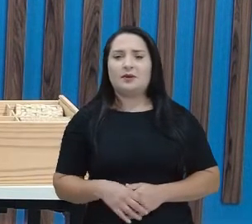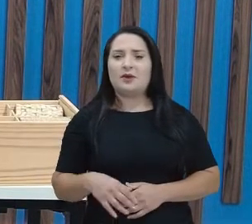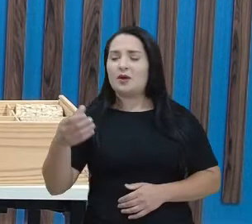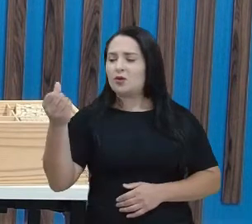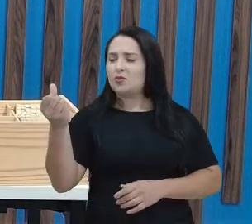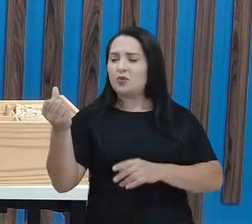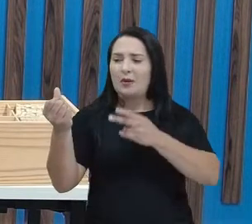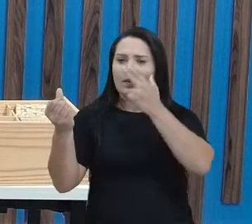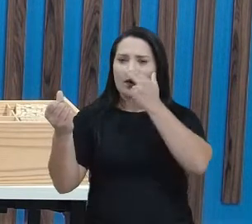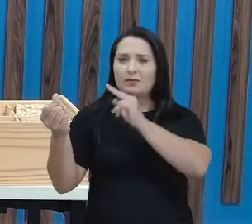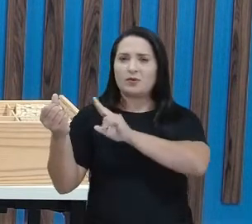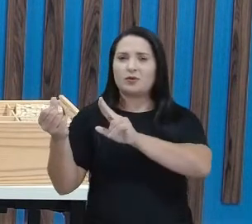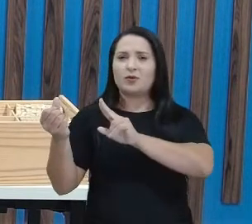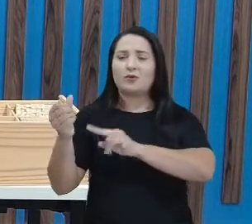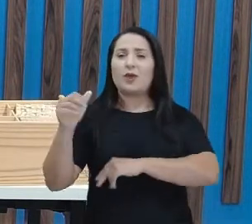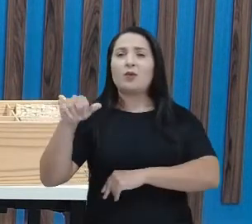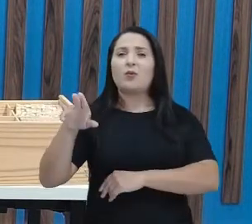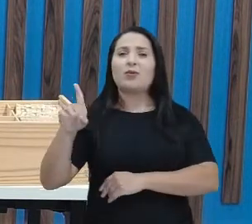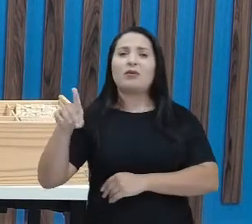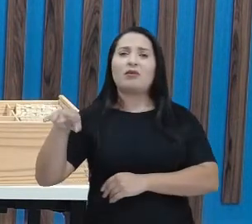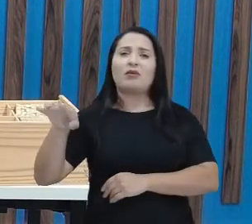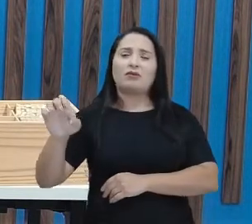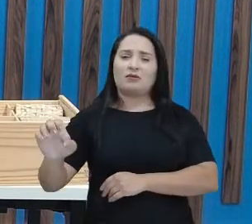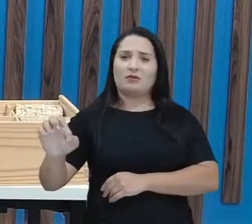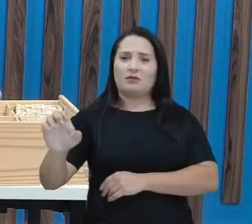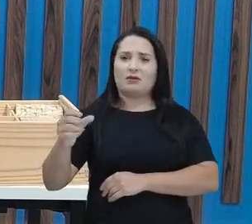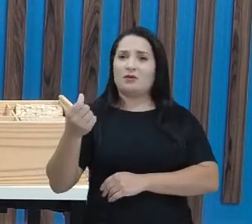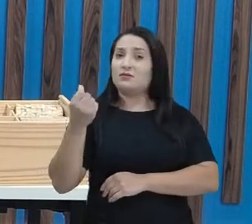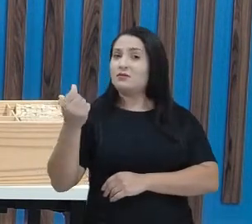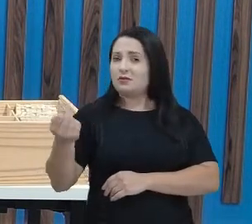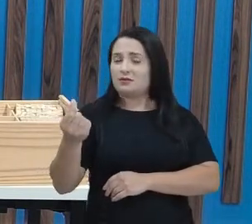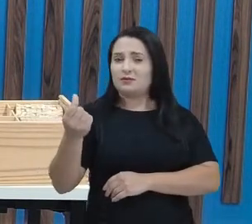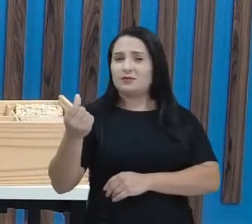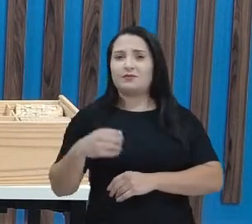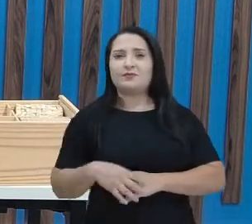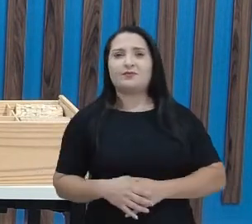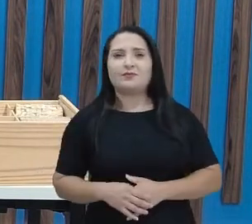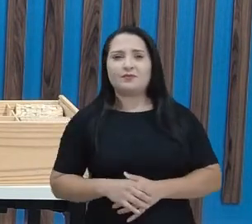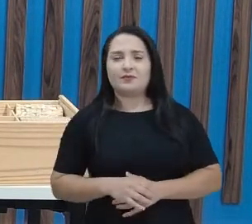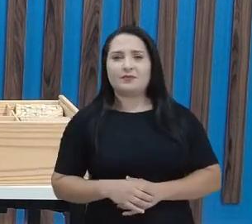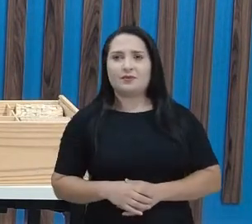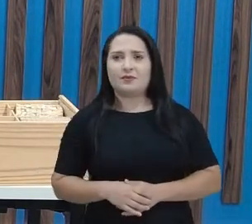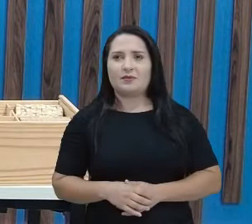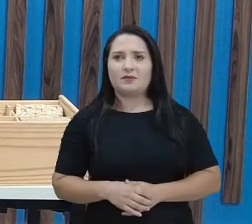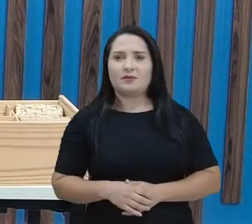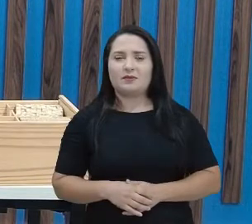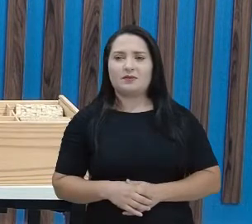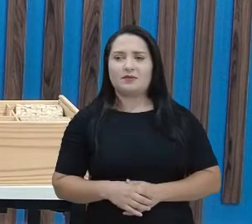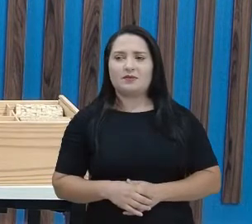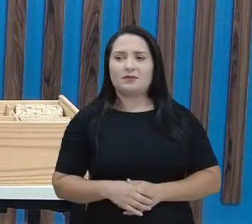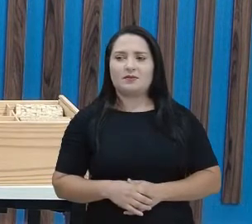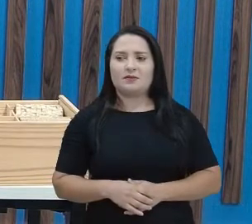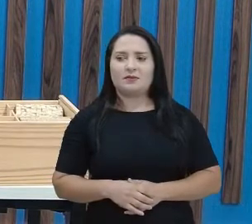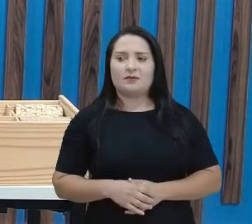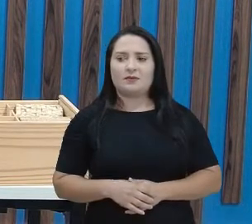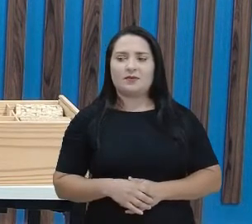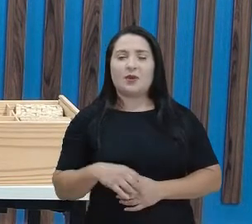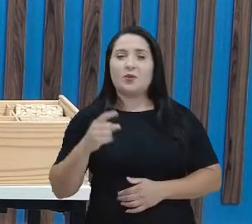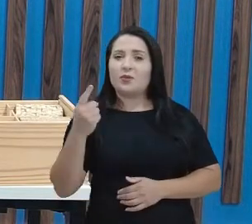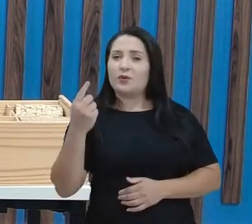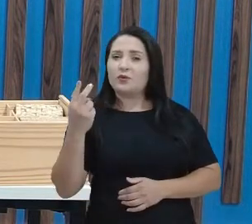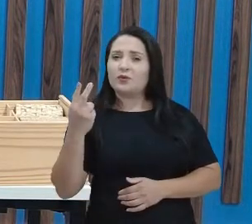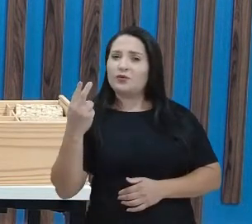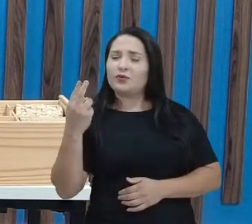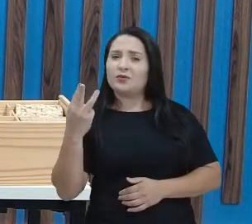é justamente a unidade, o 6. Então, nós temos aí, ó, as unidades 1, 2,